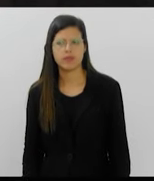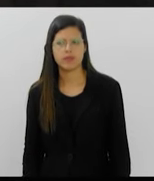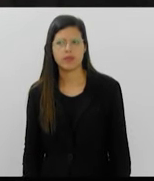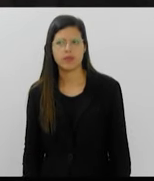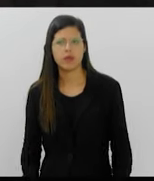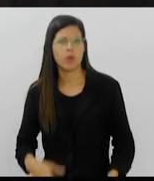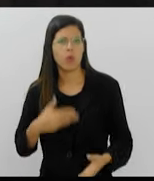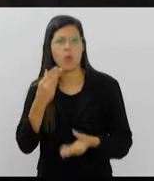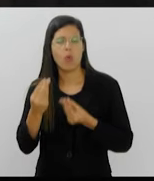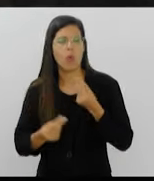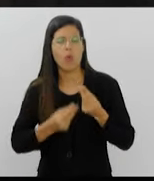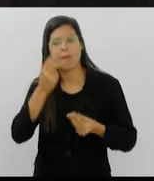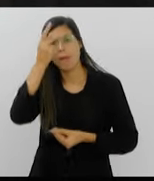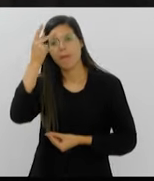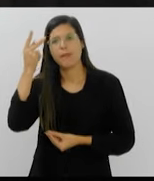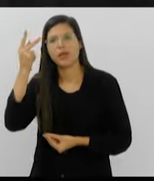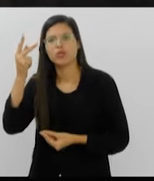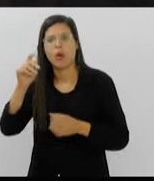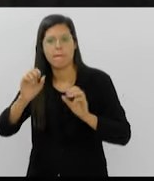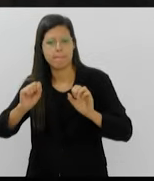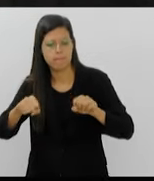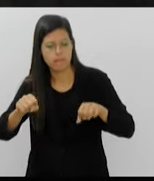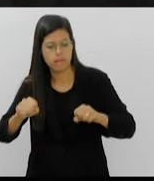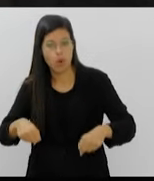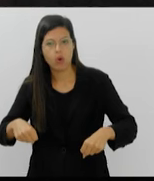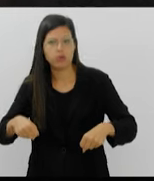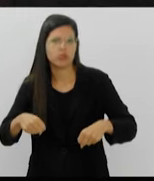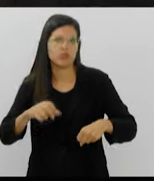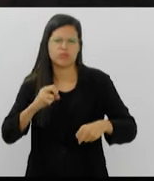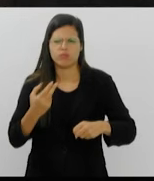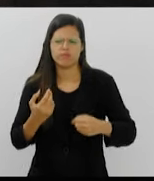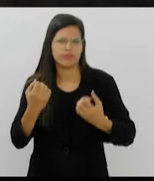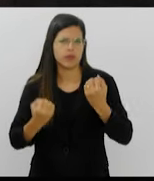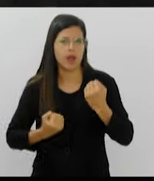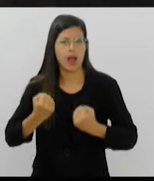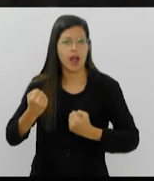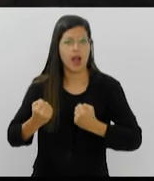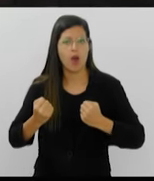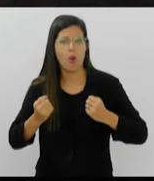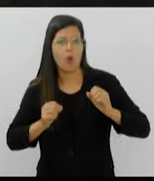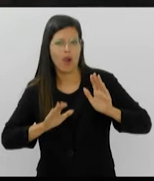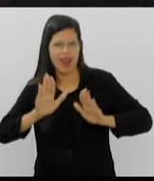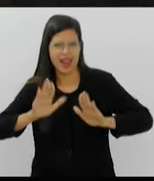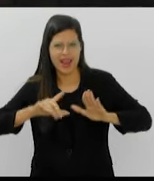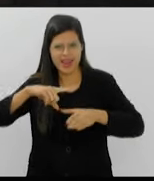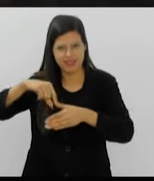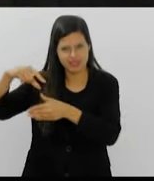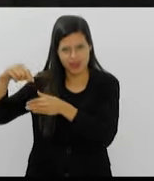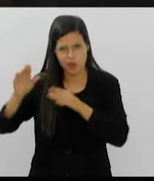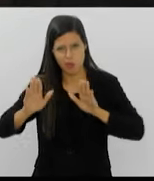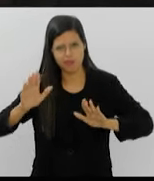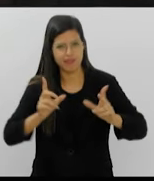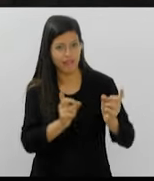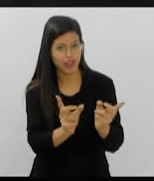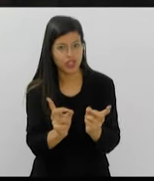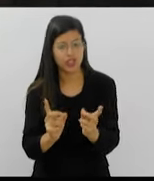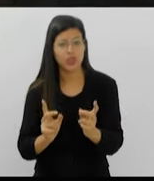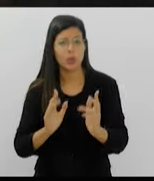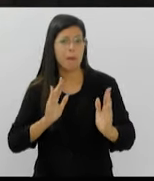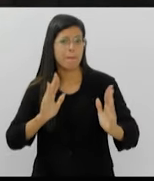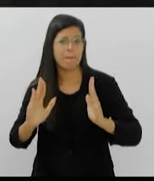Como que o cidadão vai ter a sua moto, o seu carro leiloado, fora do prazo legal,